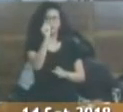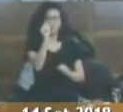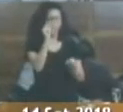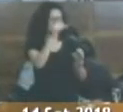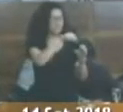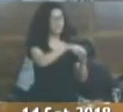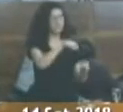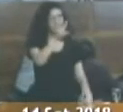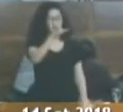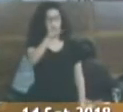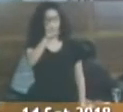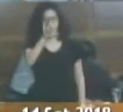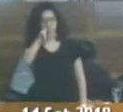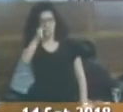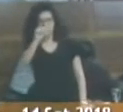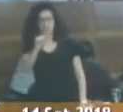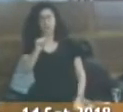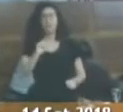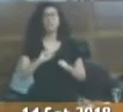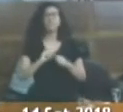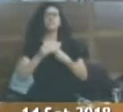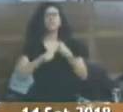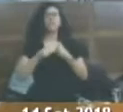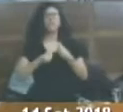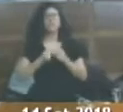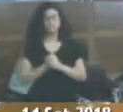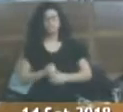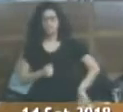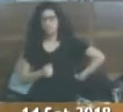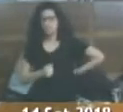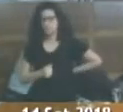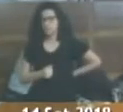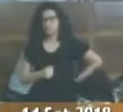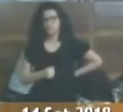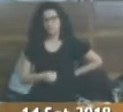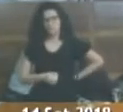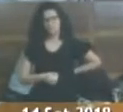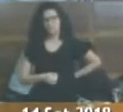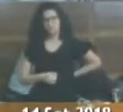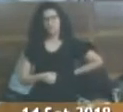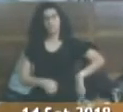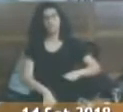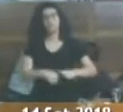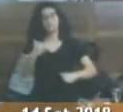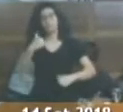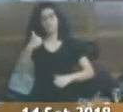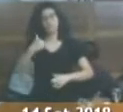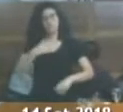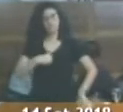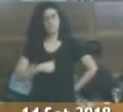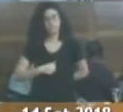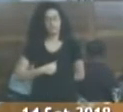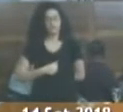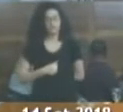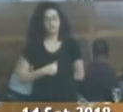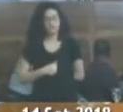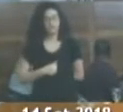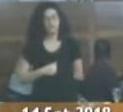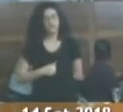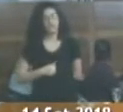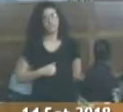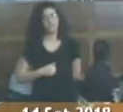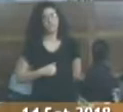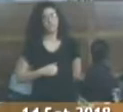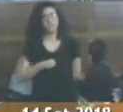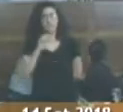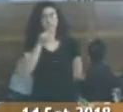vieiras, ela é feita em algumas etapas. Tá? A primeira etapa ela é a etapa de engorda de reprodutores,